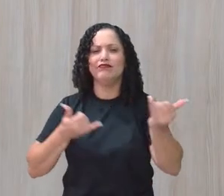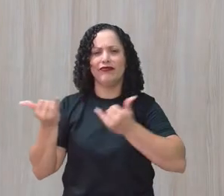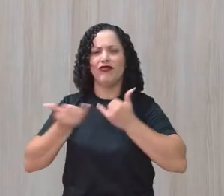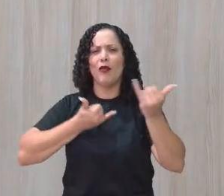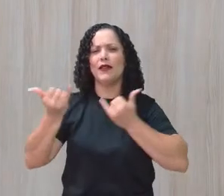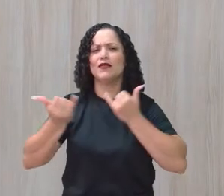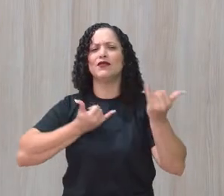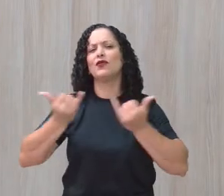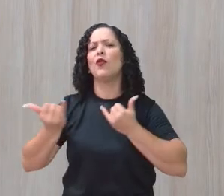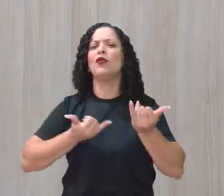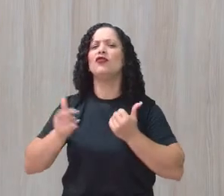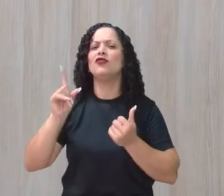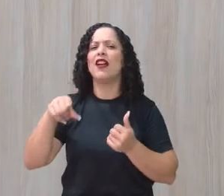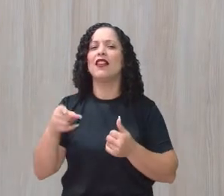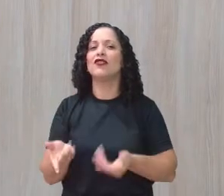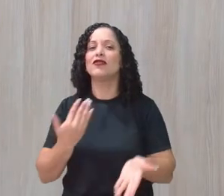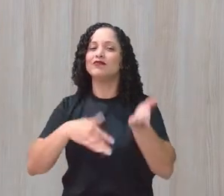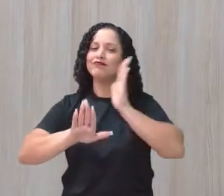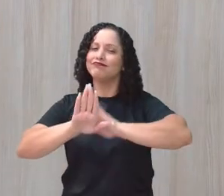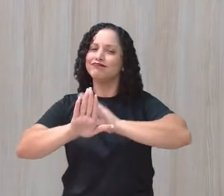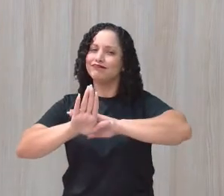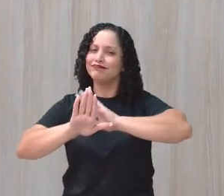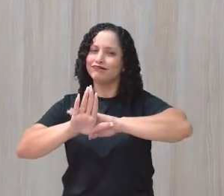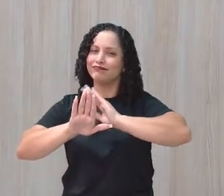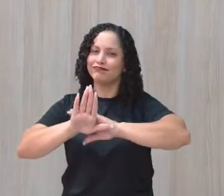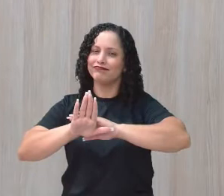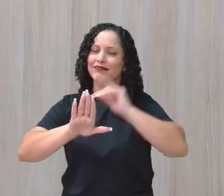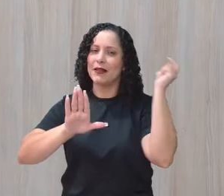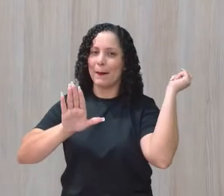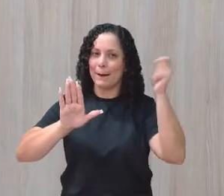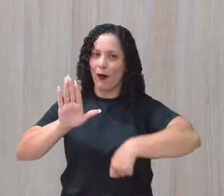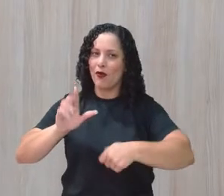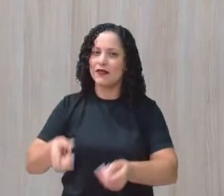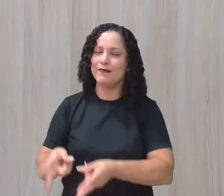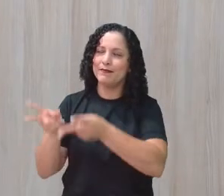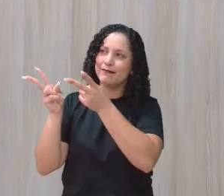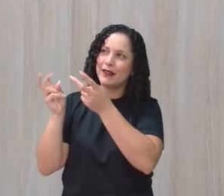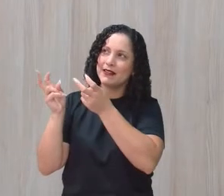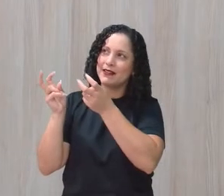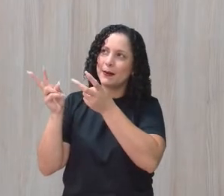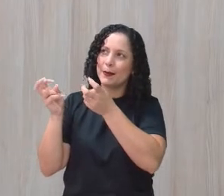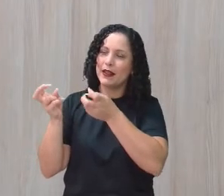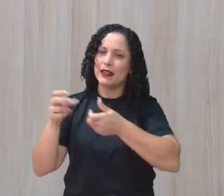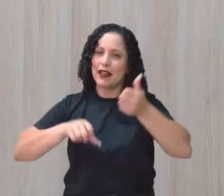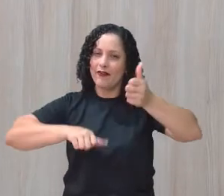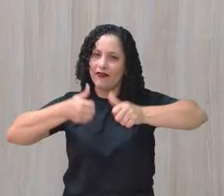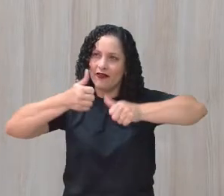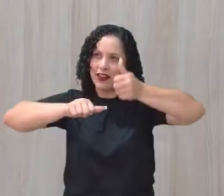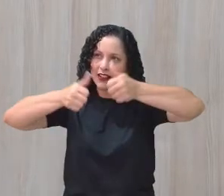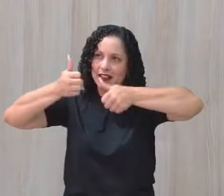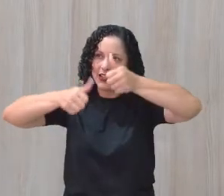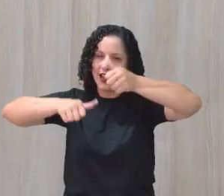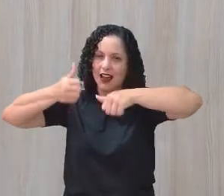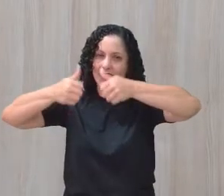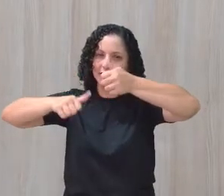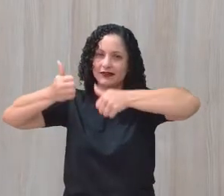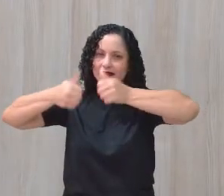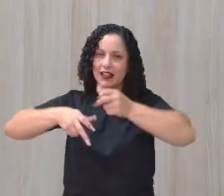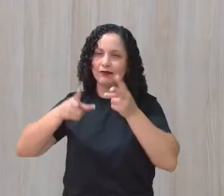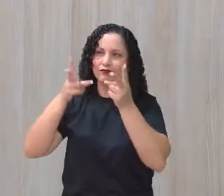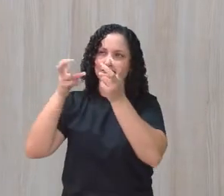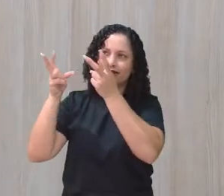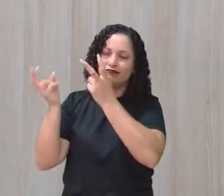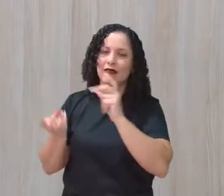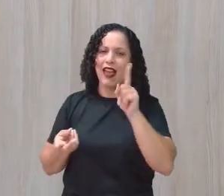elas estão implícitas e é possível perceber, não é? Nas entrelinhas, interpretar.